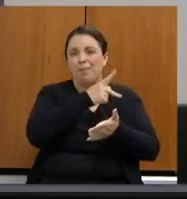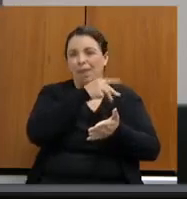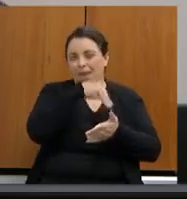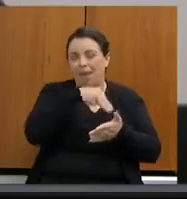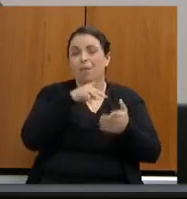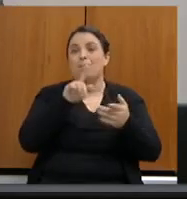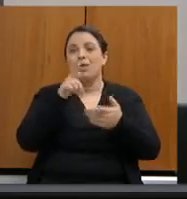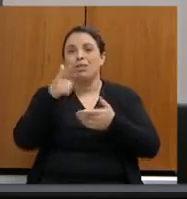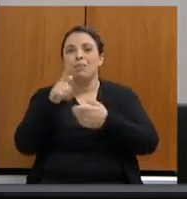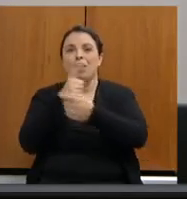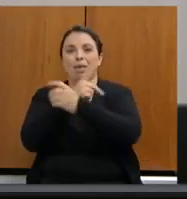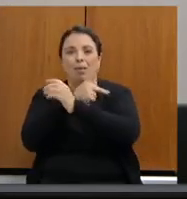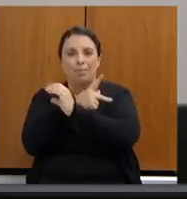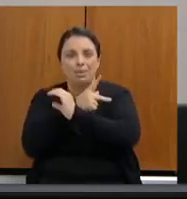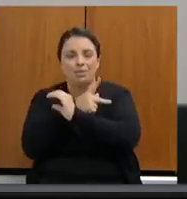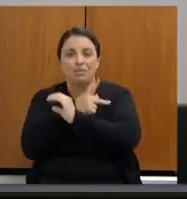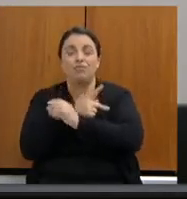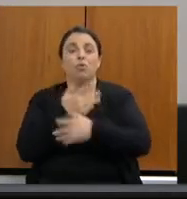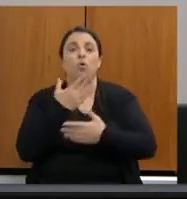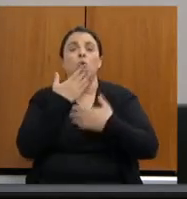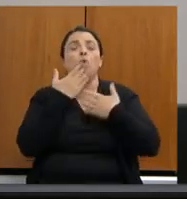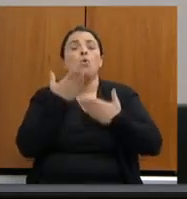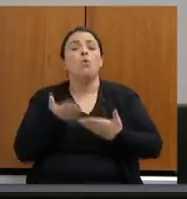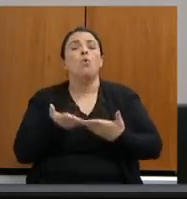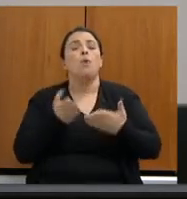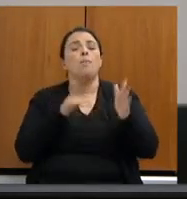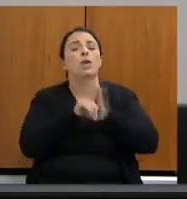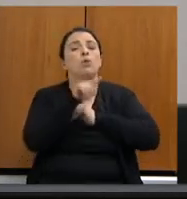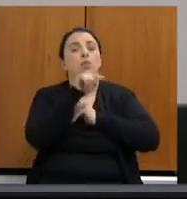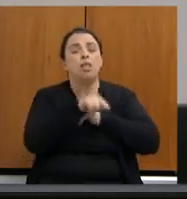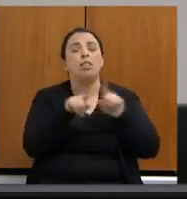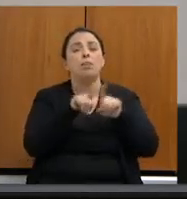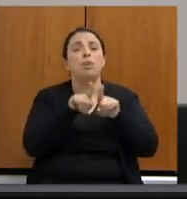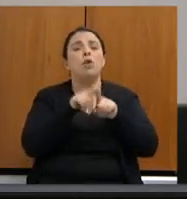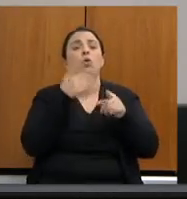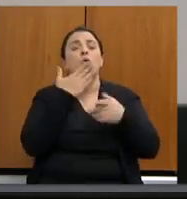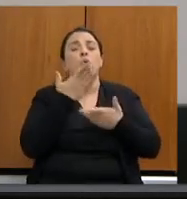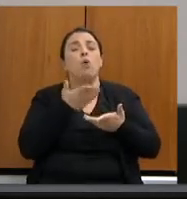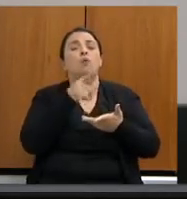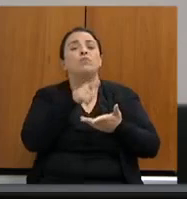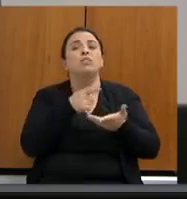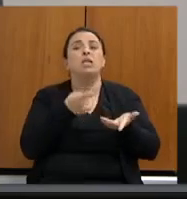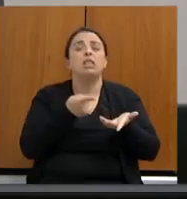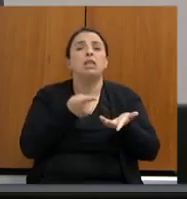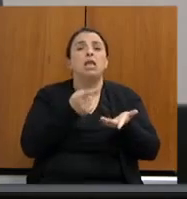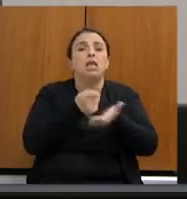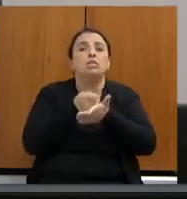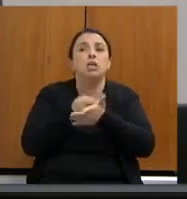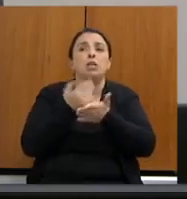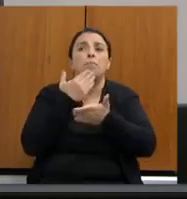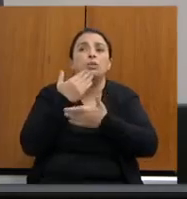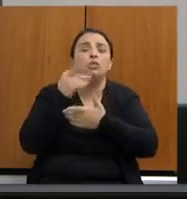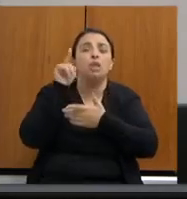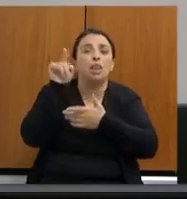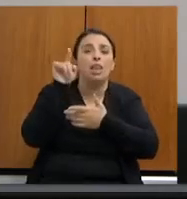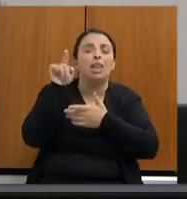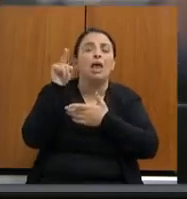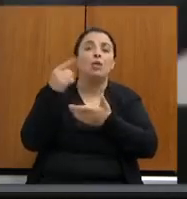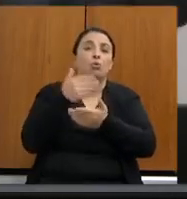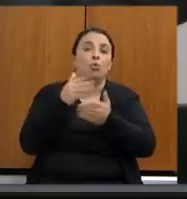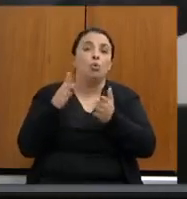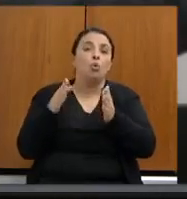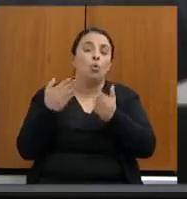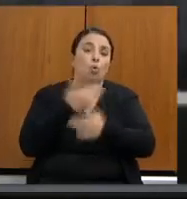Quais são as tratativas que o secretário está fazendo junto ao governo para cobrar as duas notas